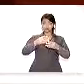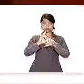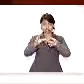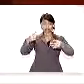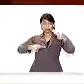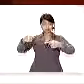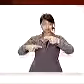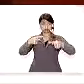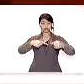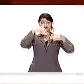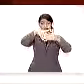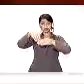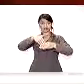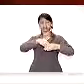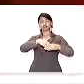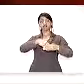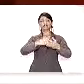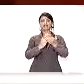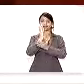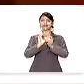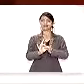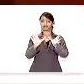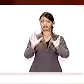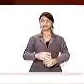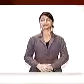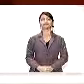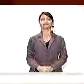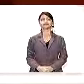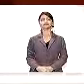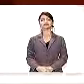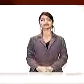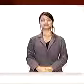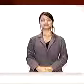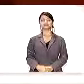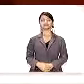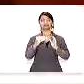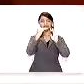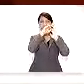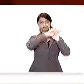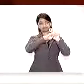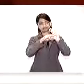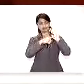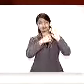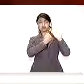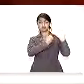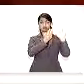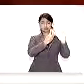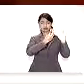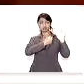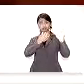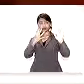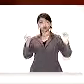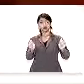discussão em votação aprovado e tem TRS e 4 em conjunto que